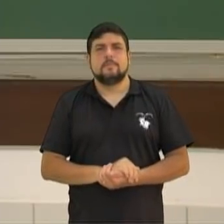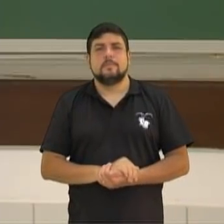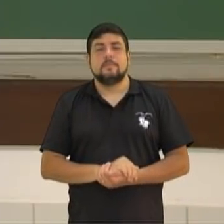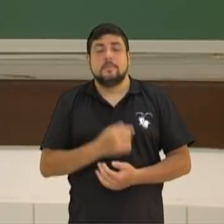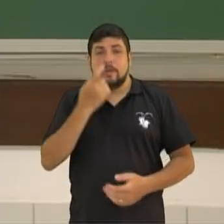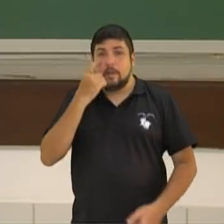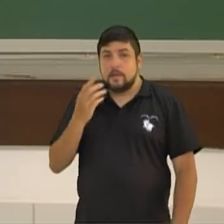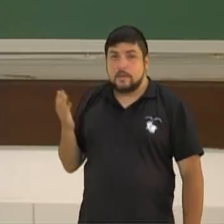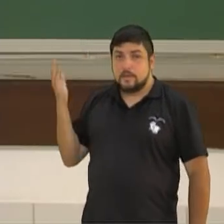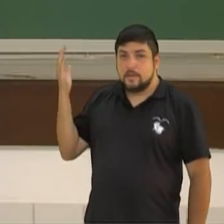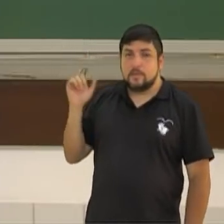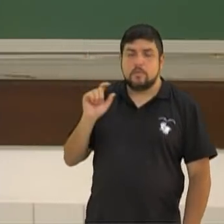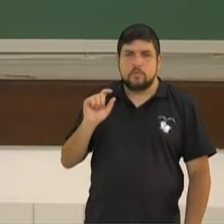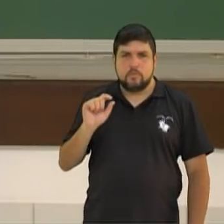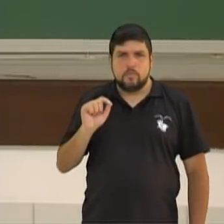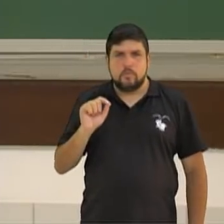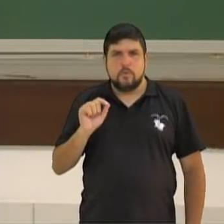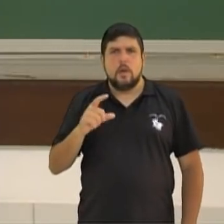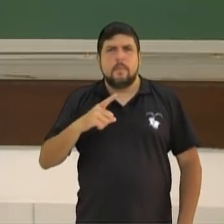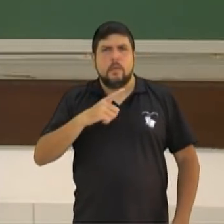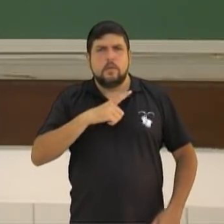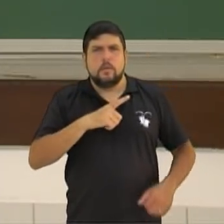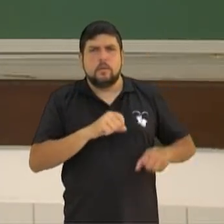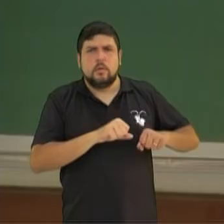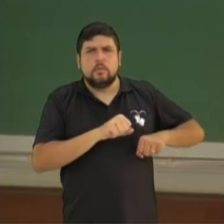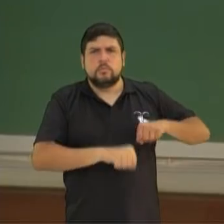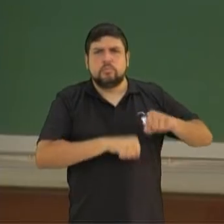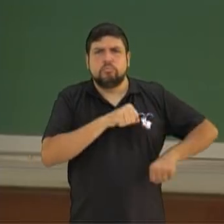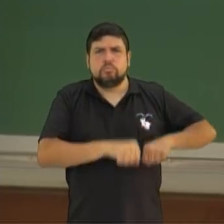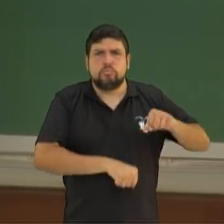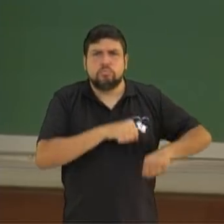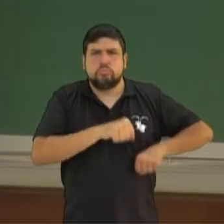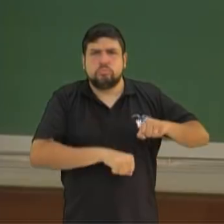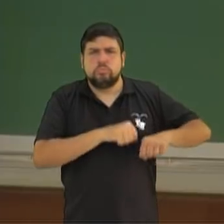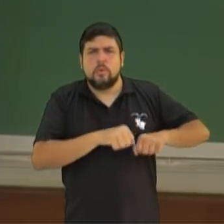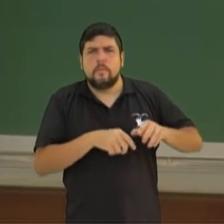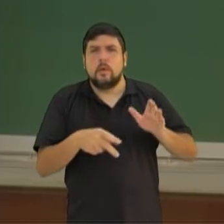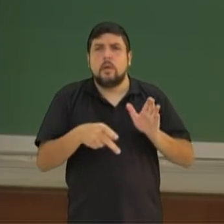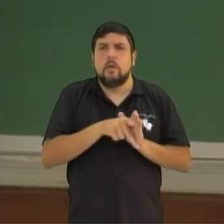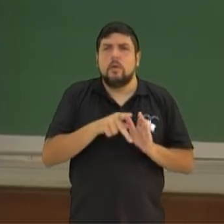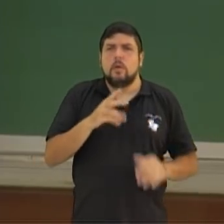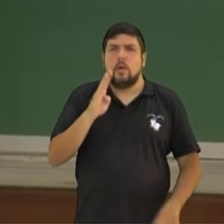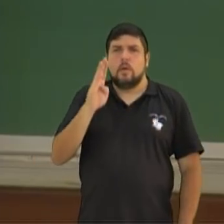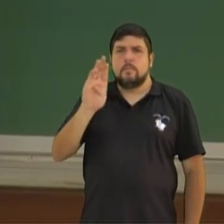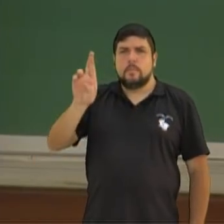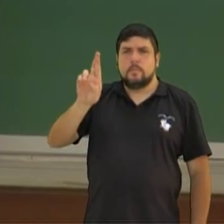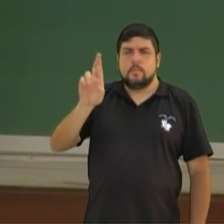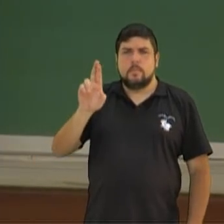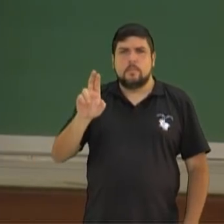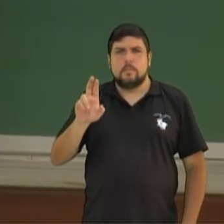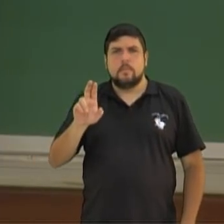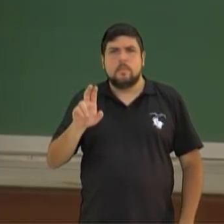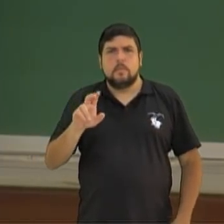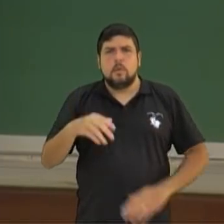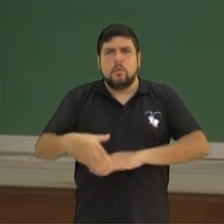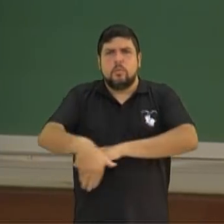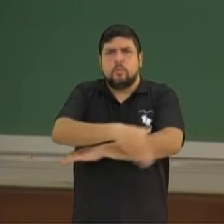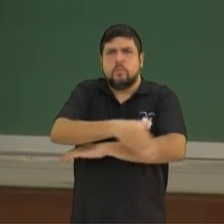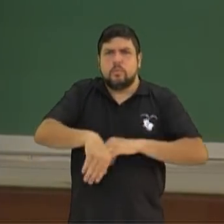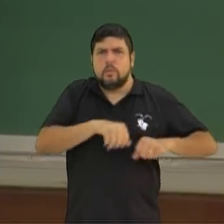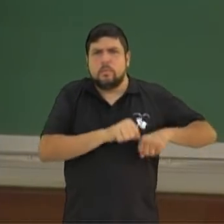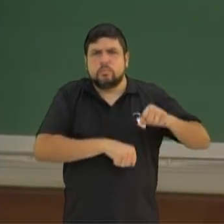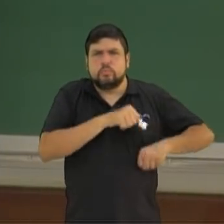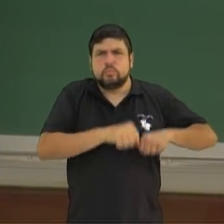que derivou do ciclismo de estrada. Lembram do ciclismo de estrada? Então daquele ciclismo é que derivou o mountain